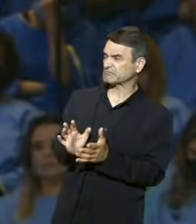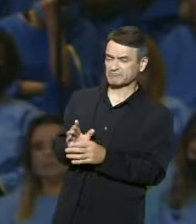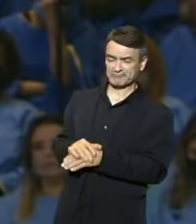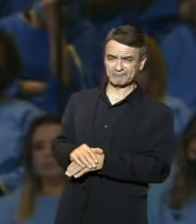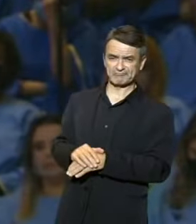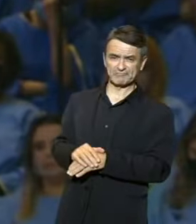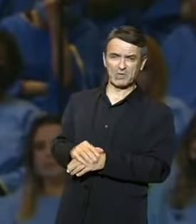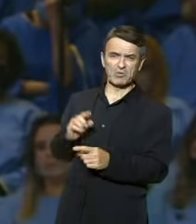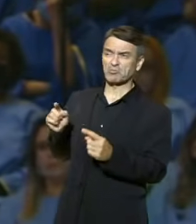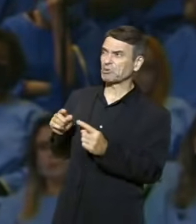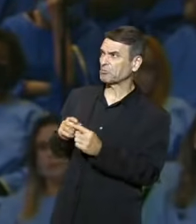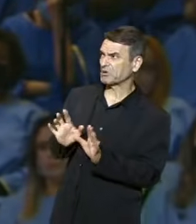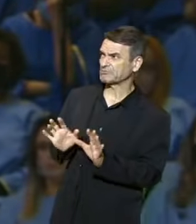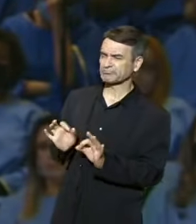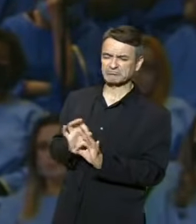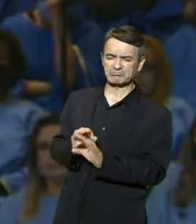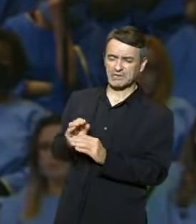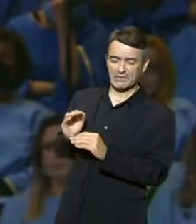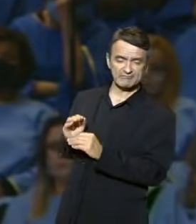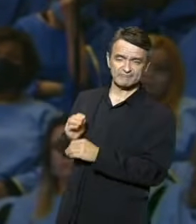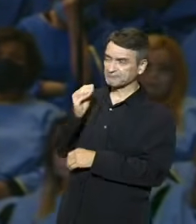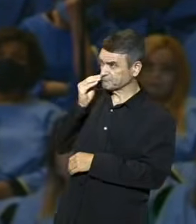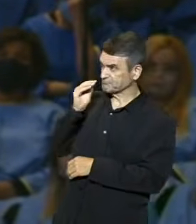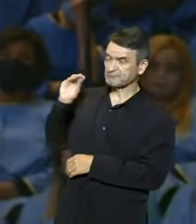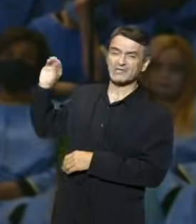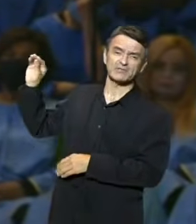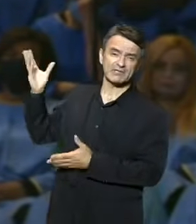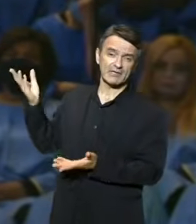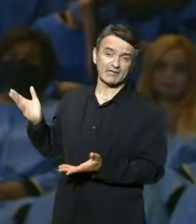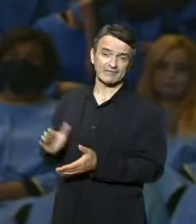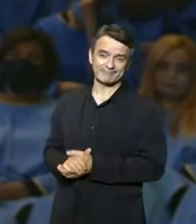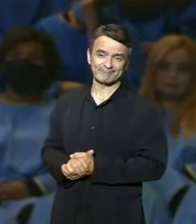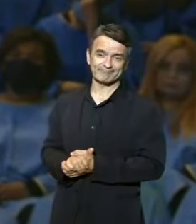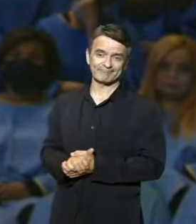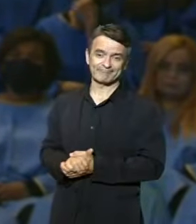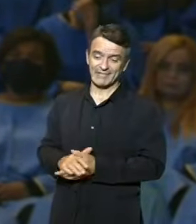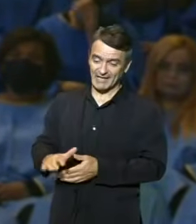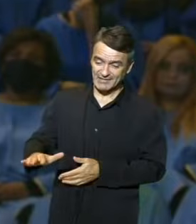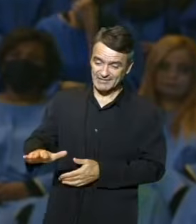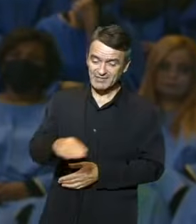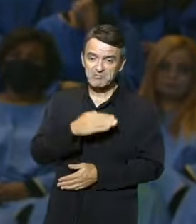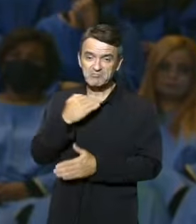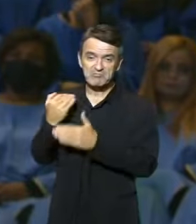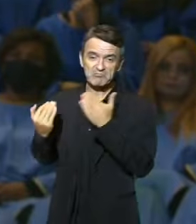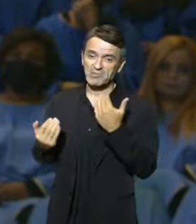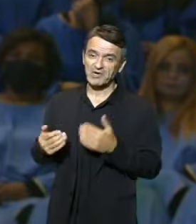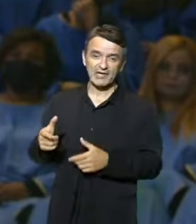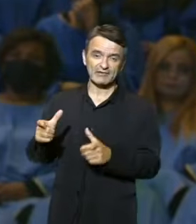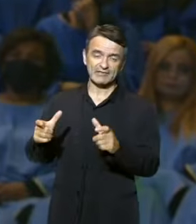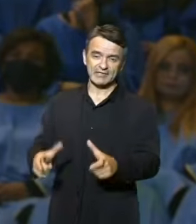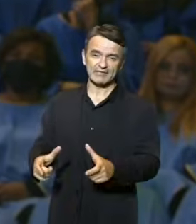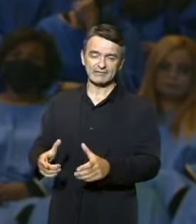de Deus, fizeram com que eles ficassem pelo deserto.